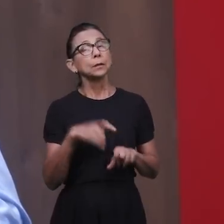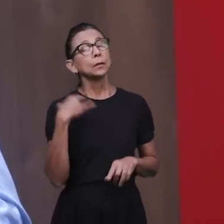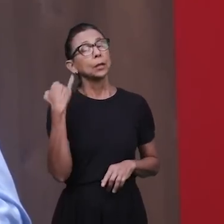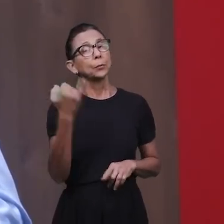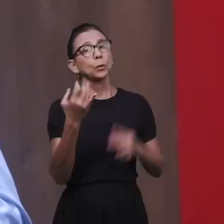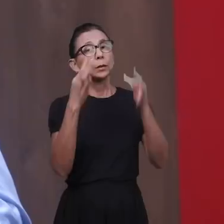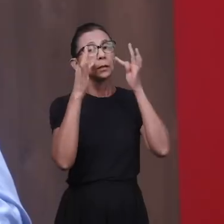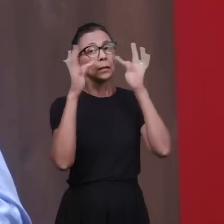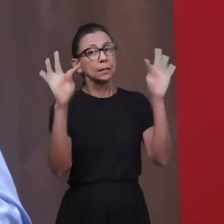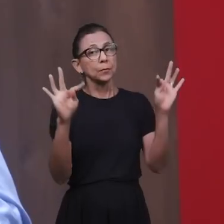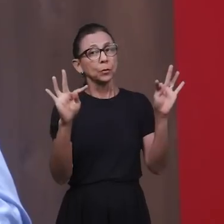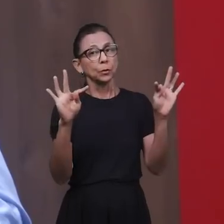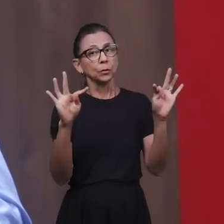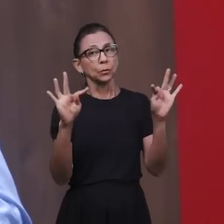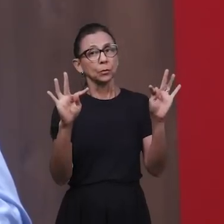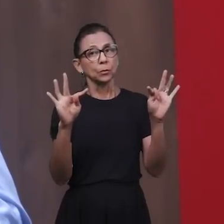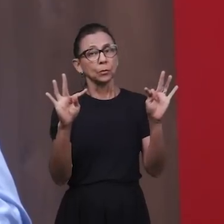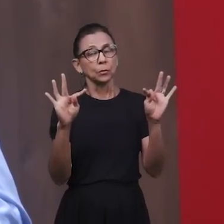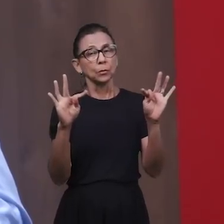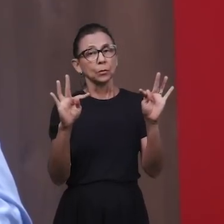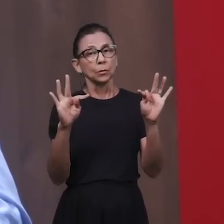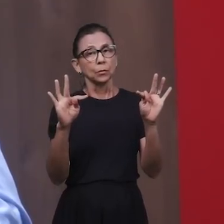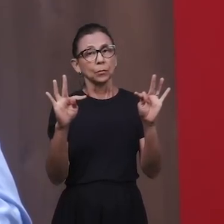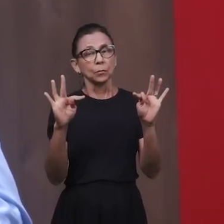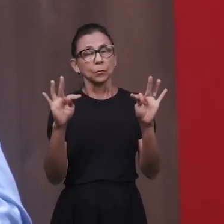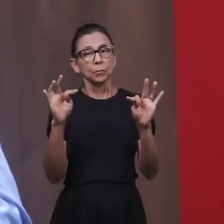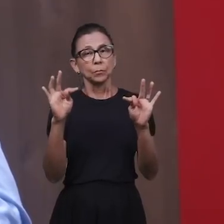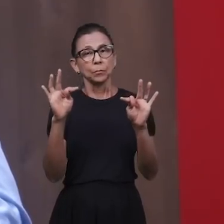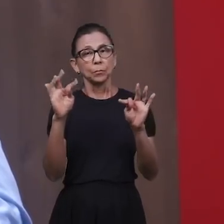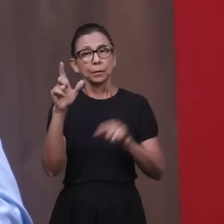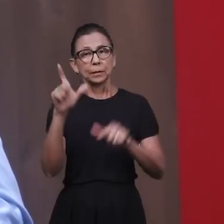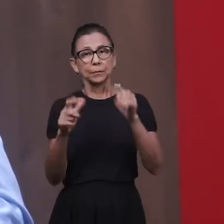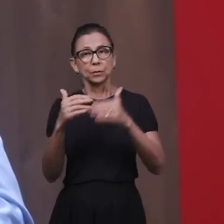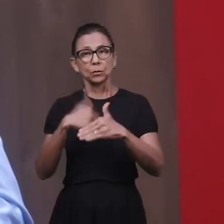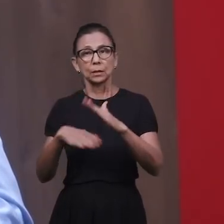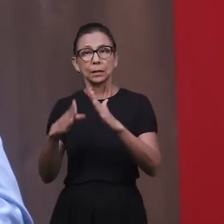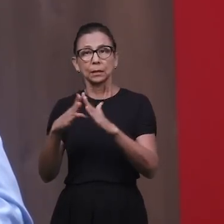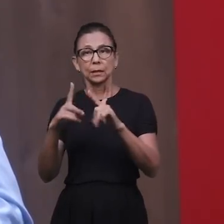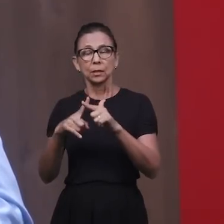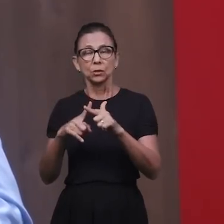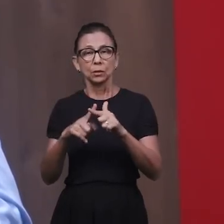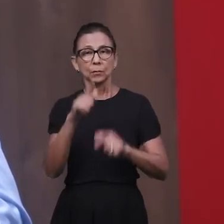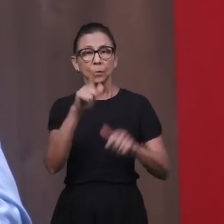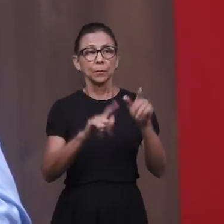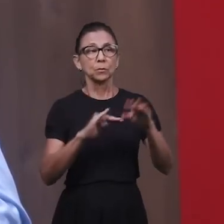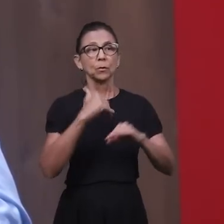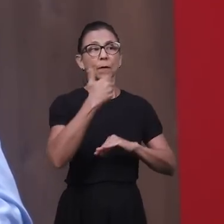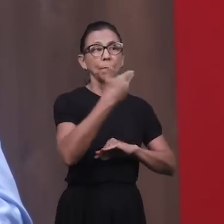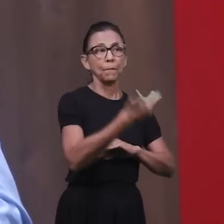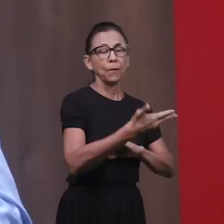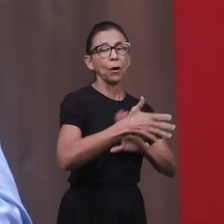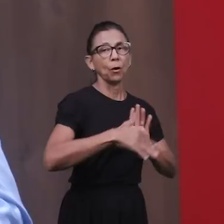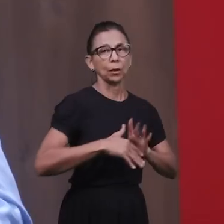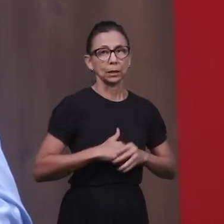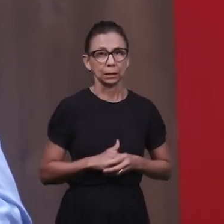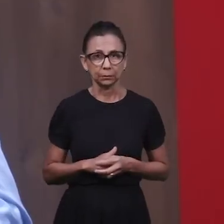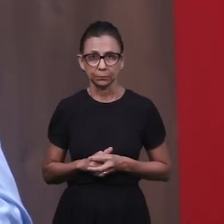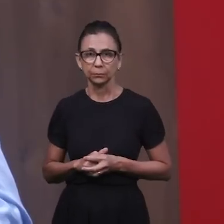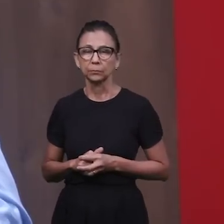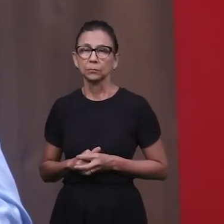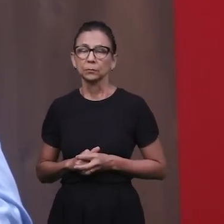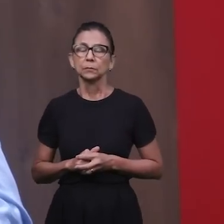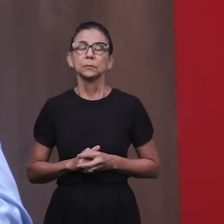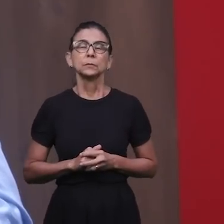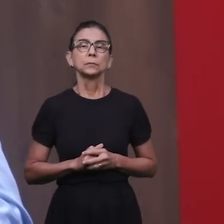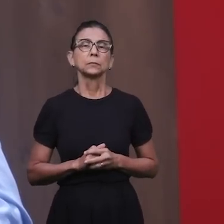fora. Agrado a todos, não buscando o meu próprio proveito, mas o de muitos, para que assim